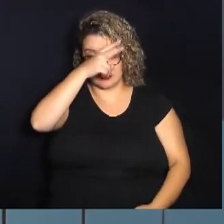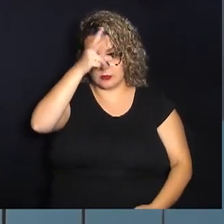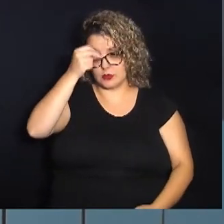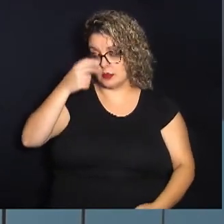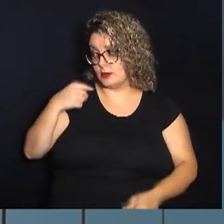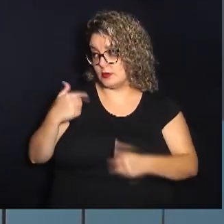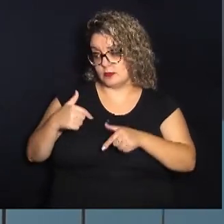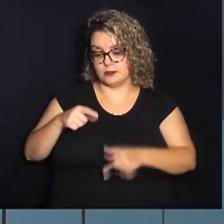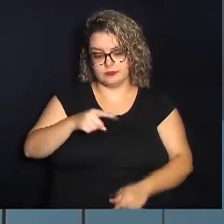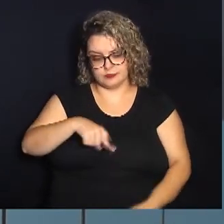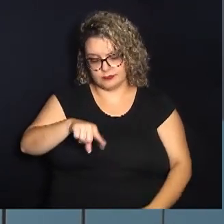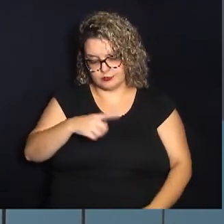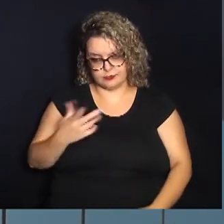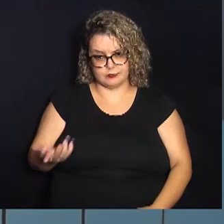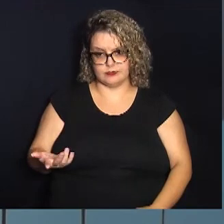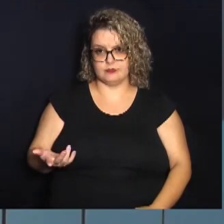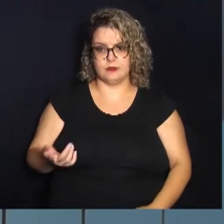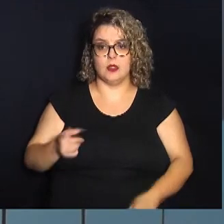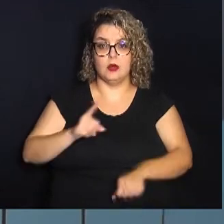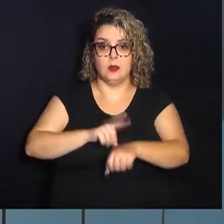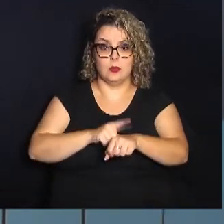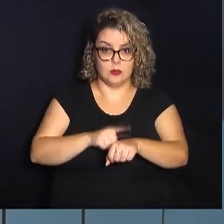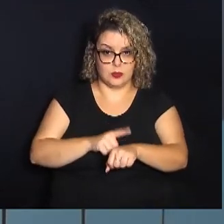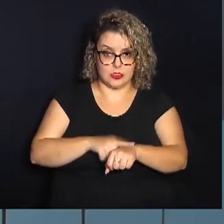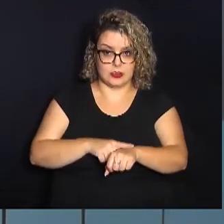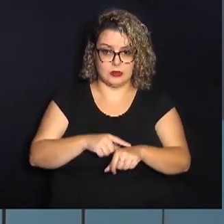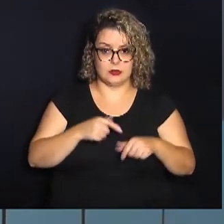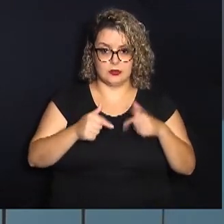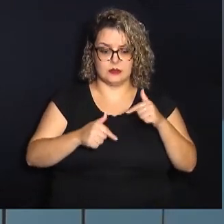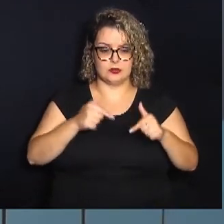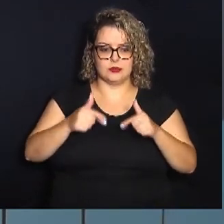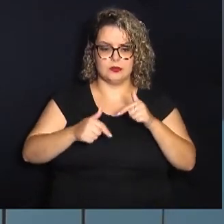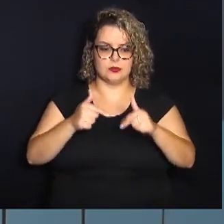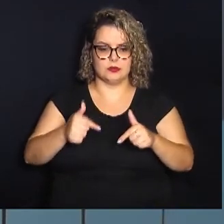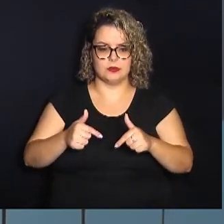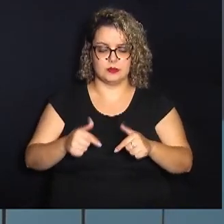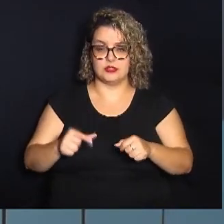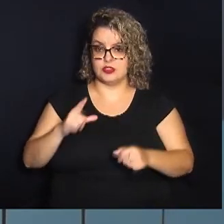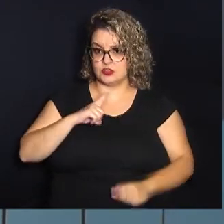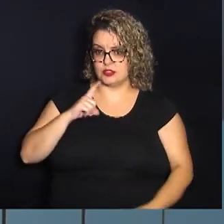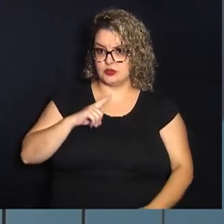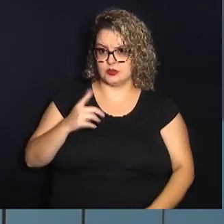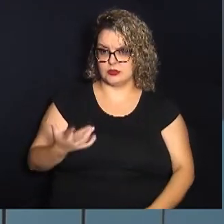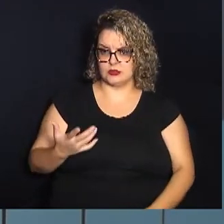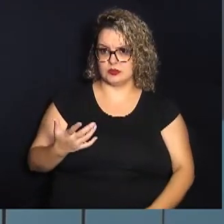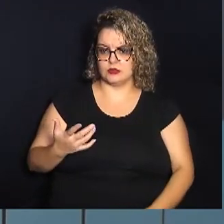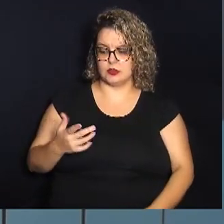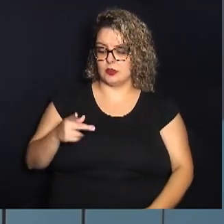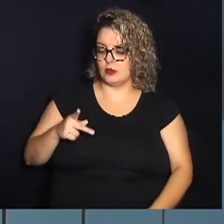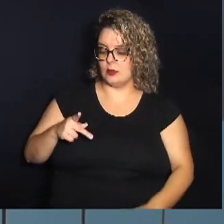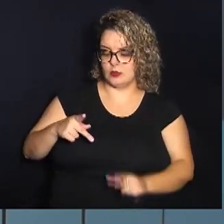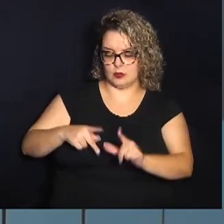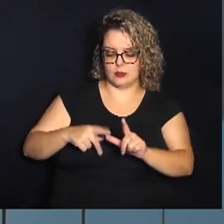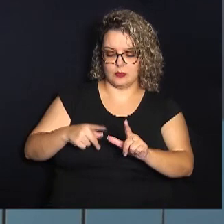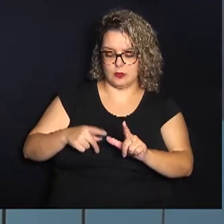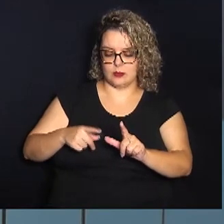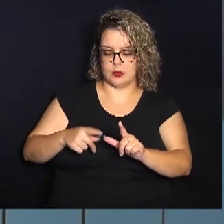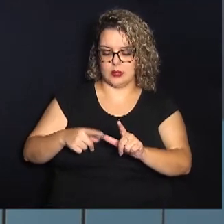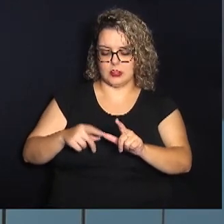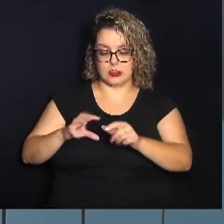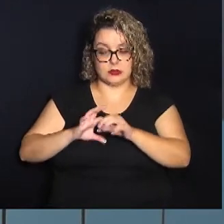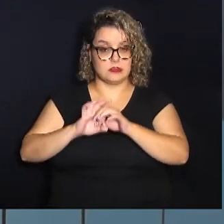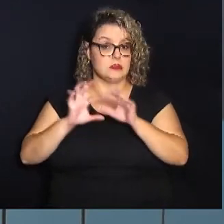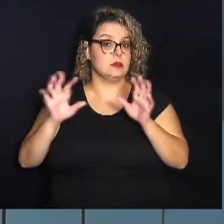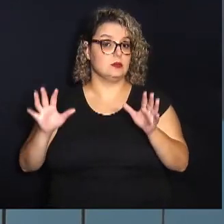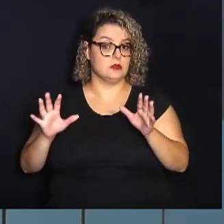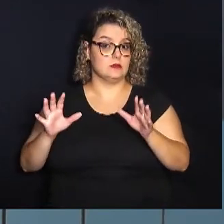né? Durante o horário de trabalho, eles tivessem esse passe garantido, né? Esse trânsito garantido.